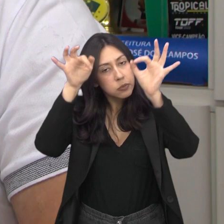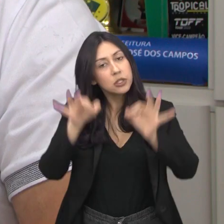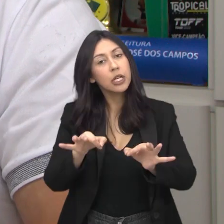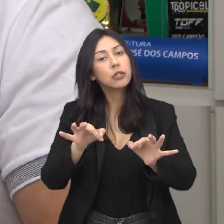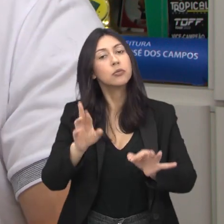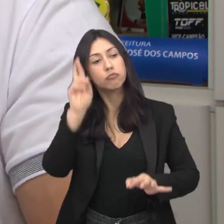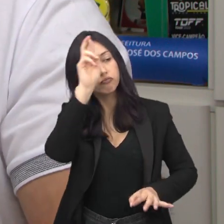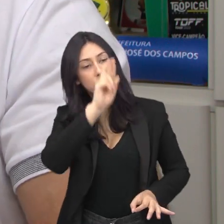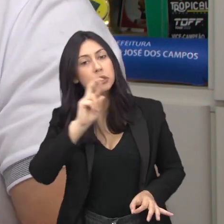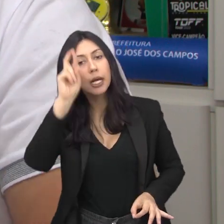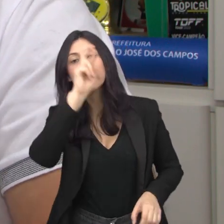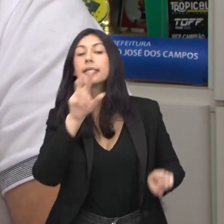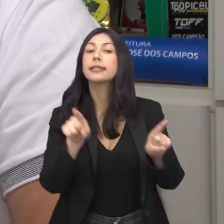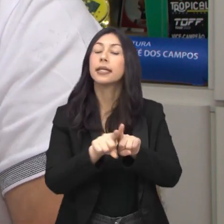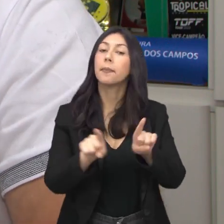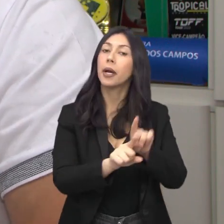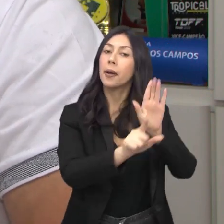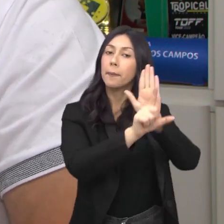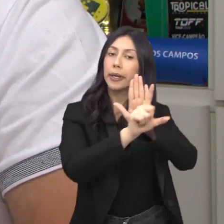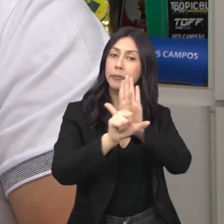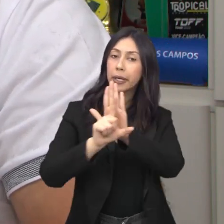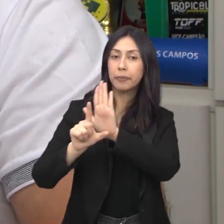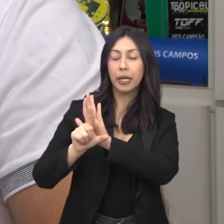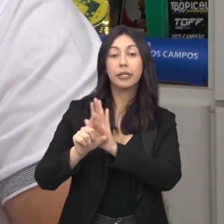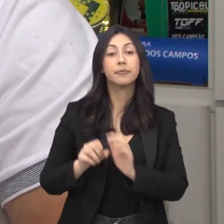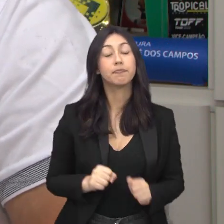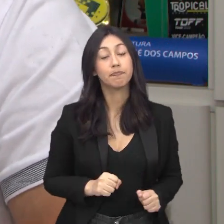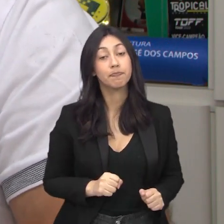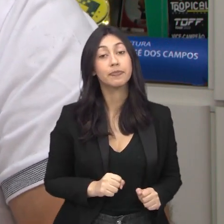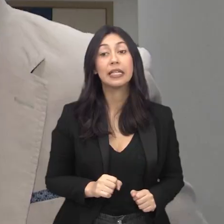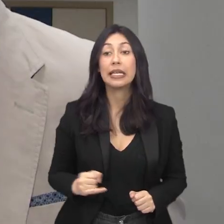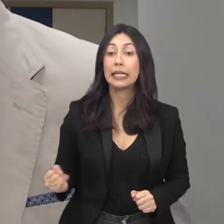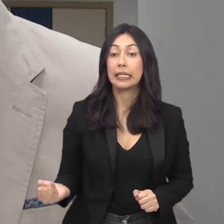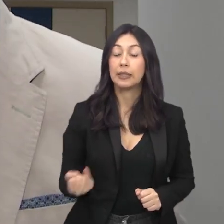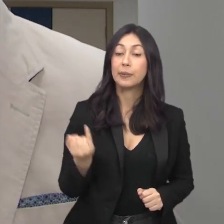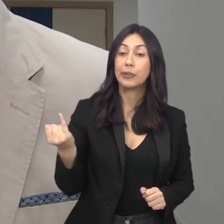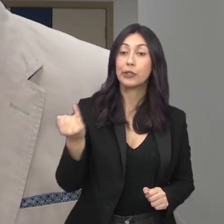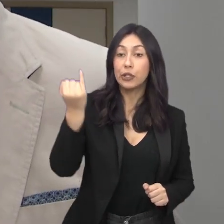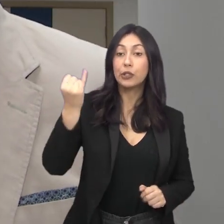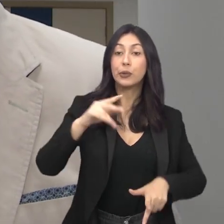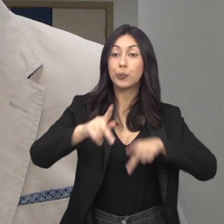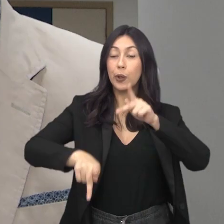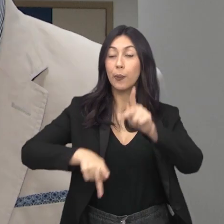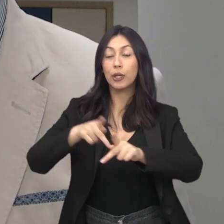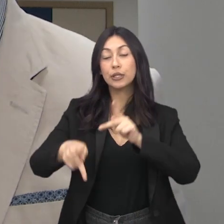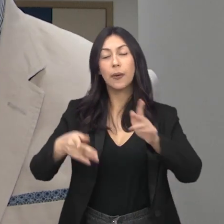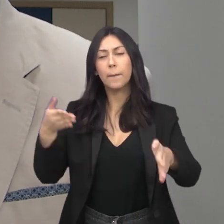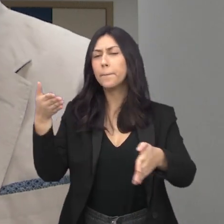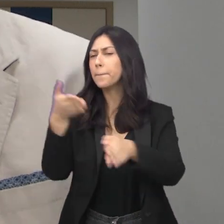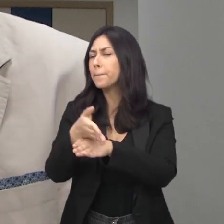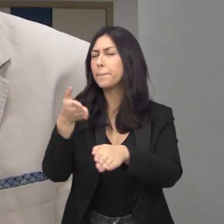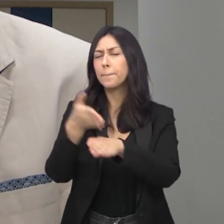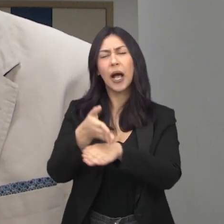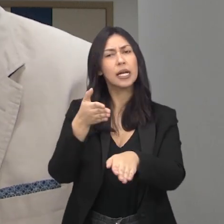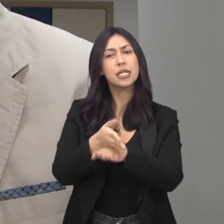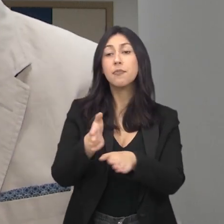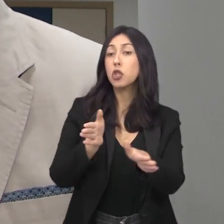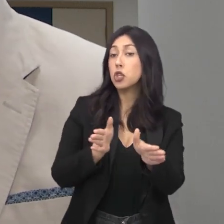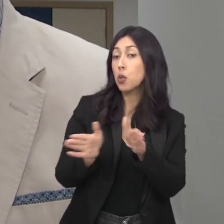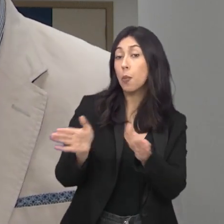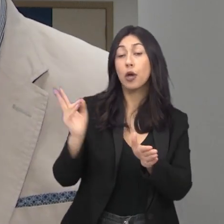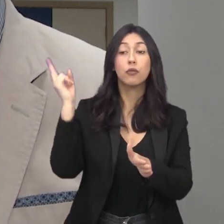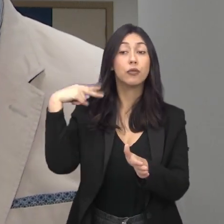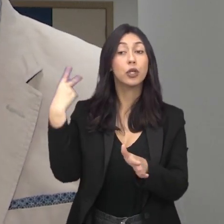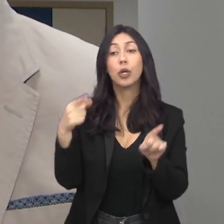em São José dos Campos através da fiscalização e das legalidades que nós desenvolvemos aqui na Câmara. É de suma importância que a população participe diretamente